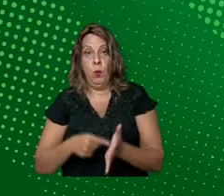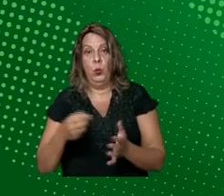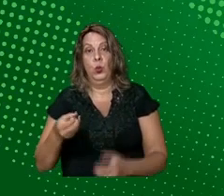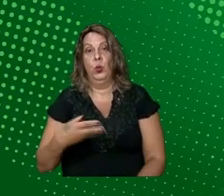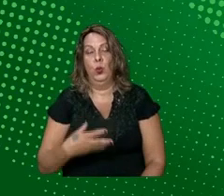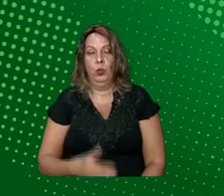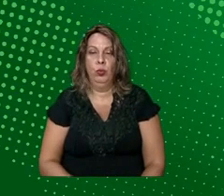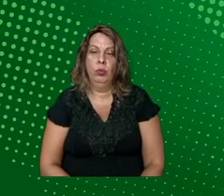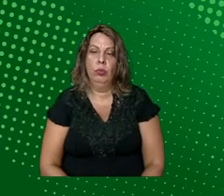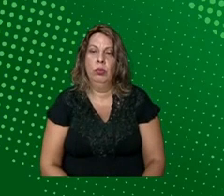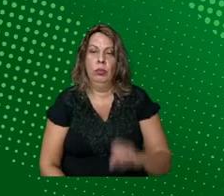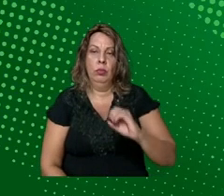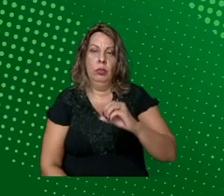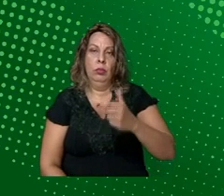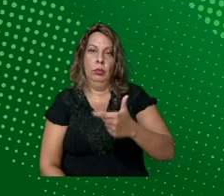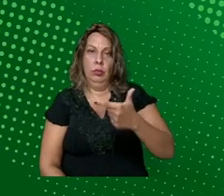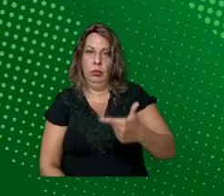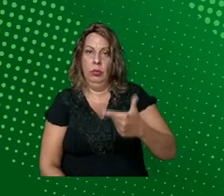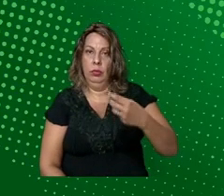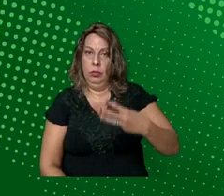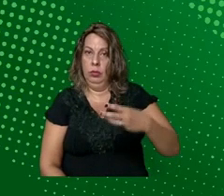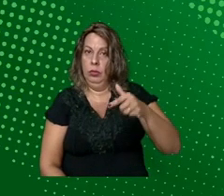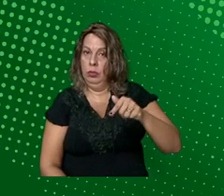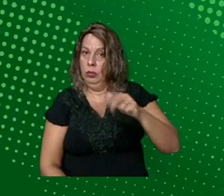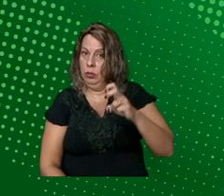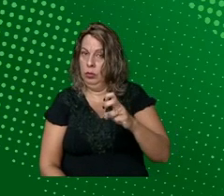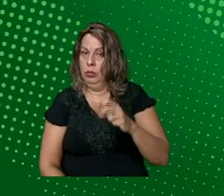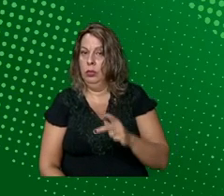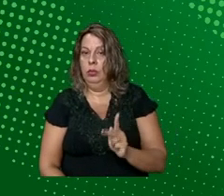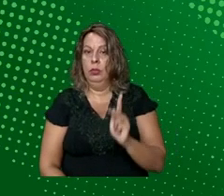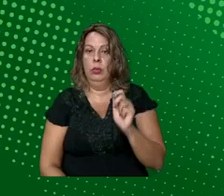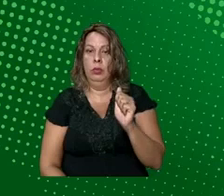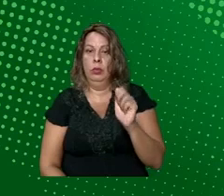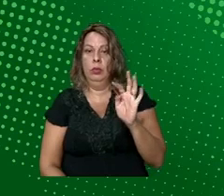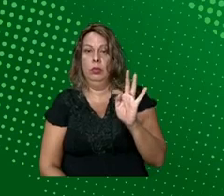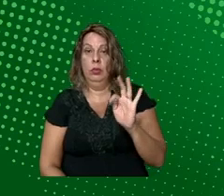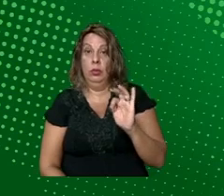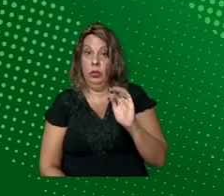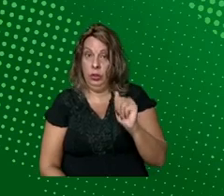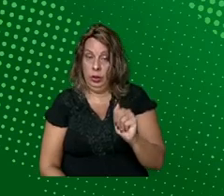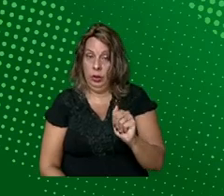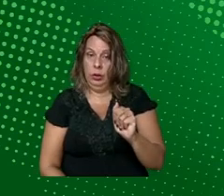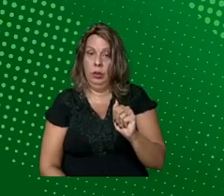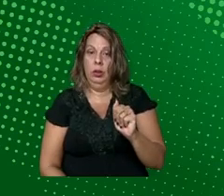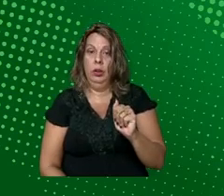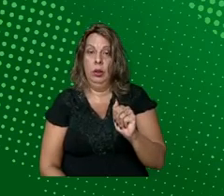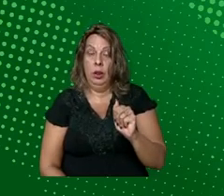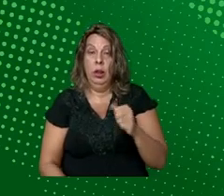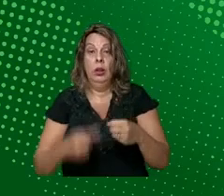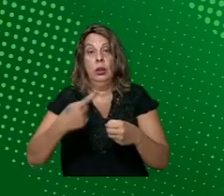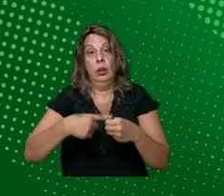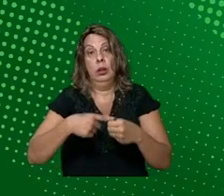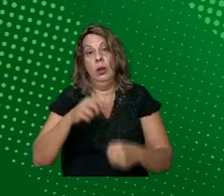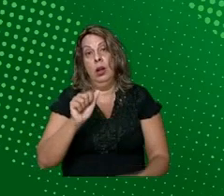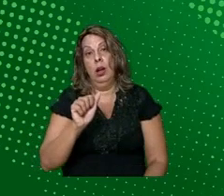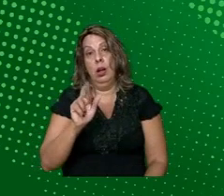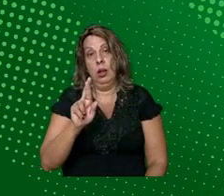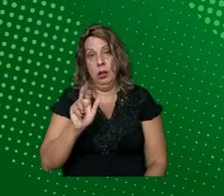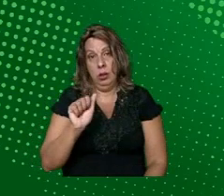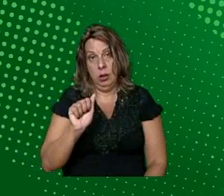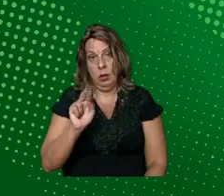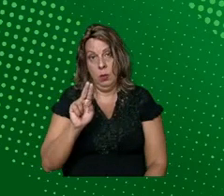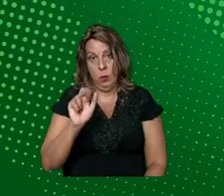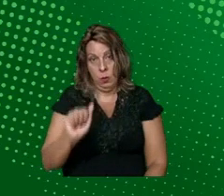quente. E agora, 022375, Kátia Caroline, é de Arauá, adquiriu com Marcela